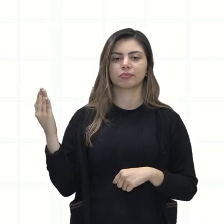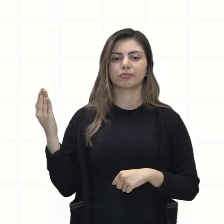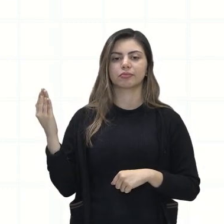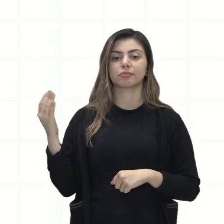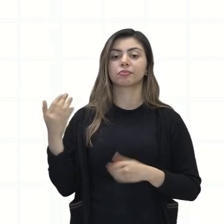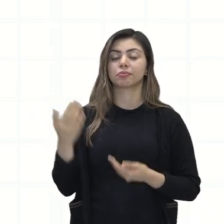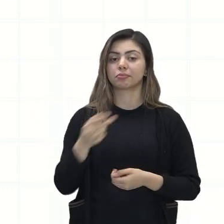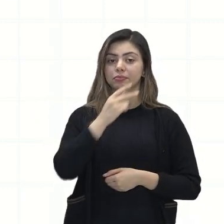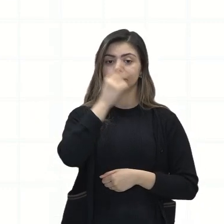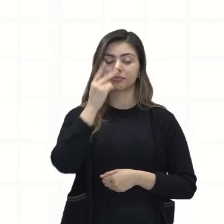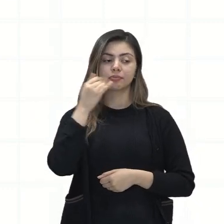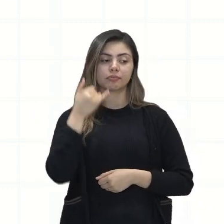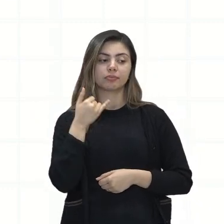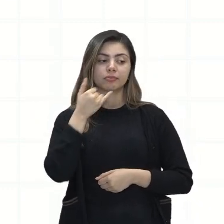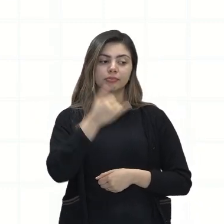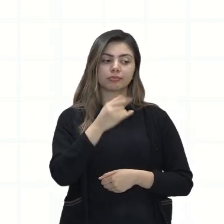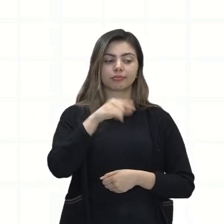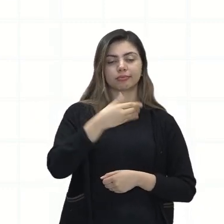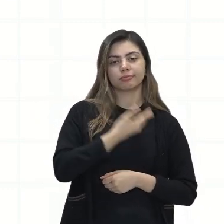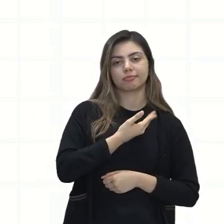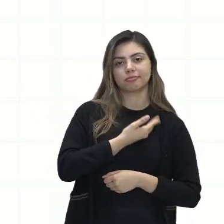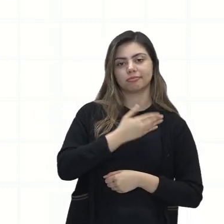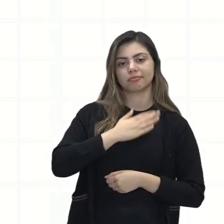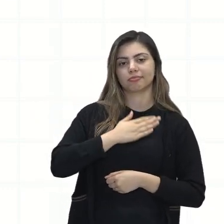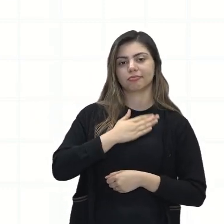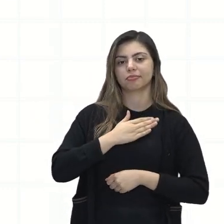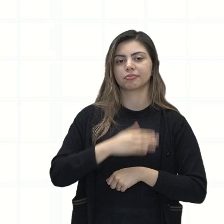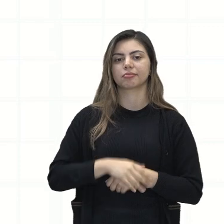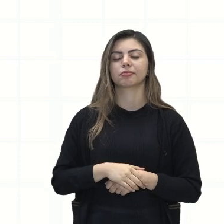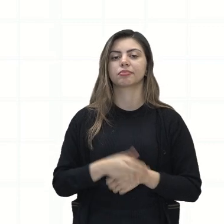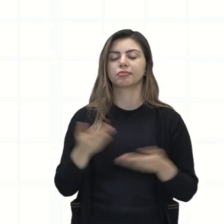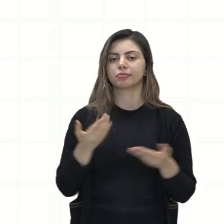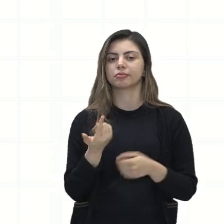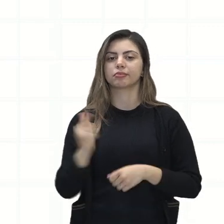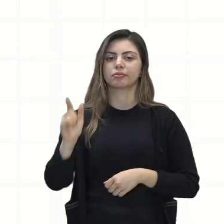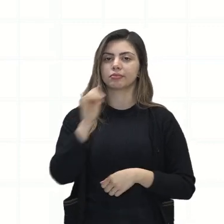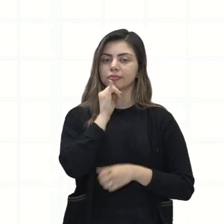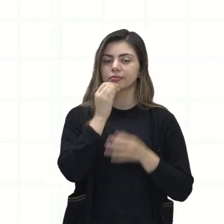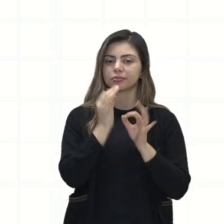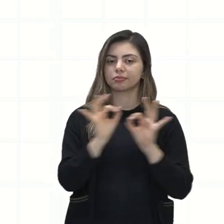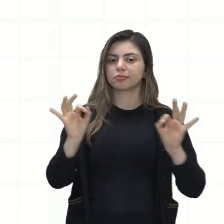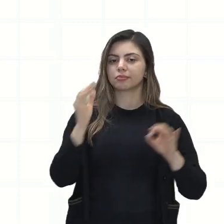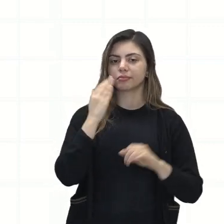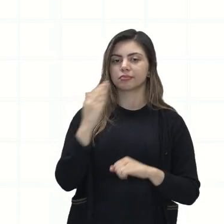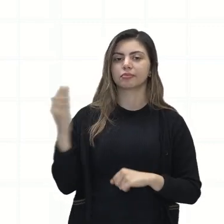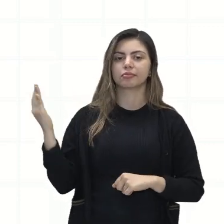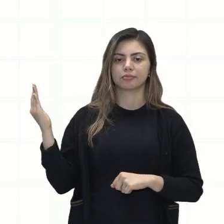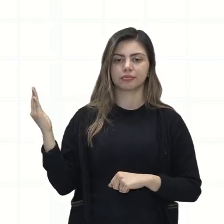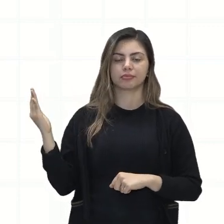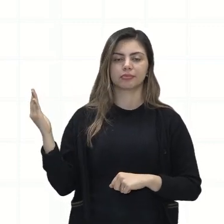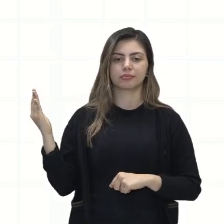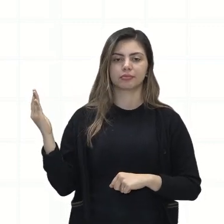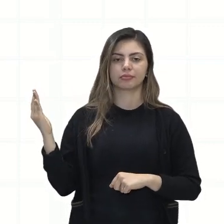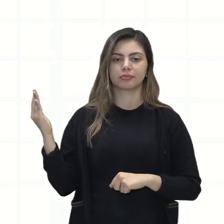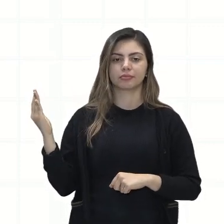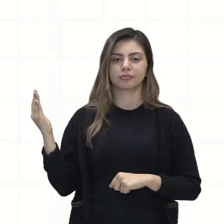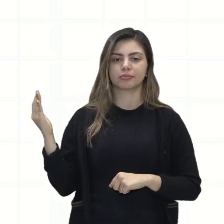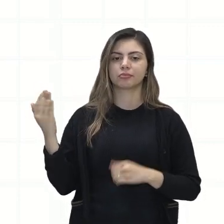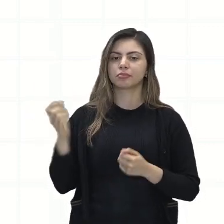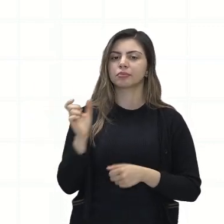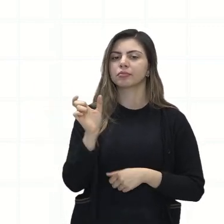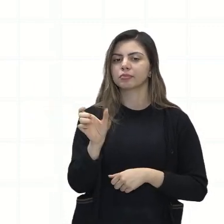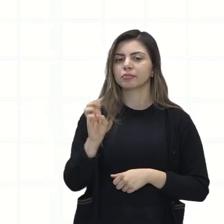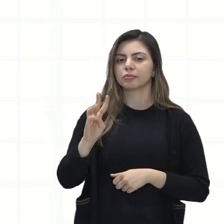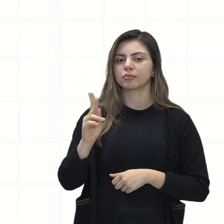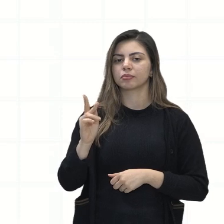te ligou é meu amigo. The car whose engine broke down is mine. Tá indicando